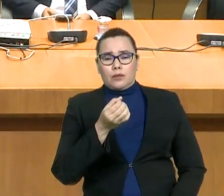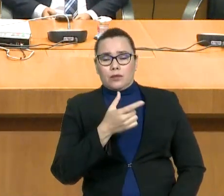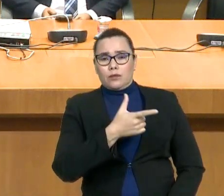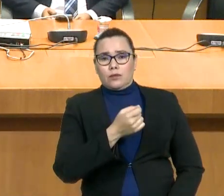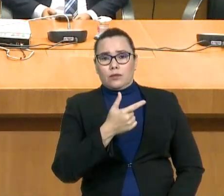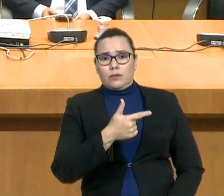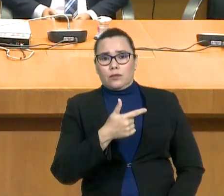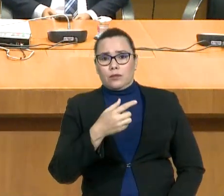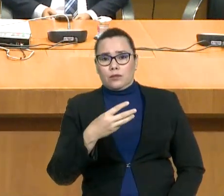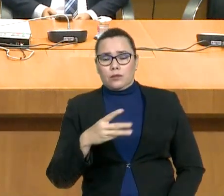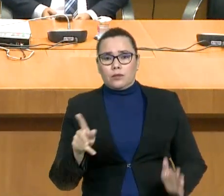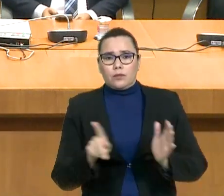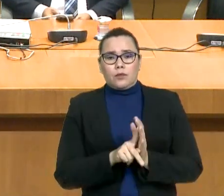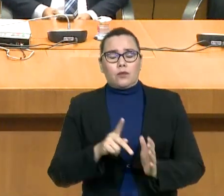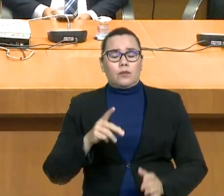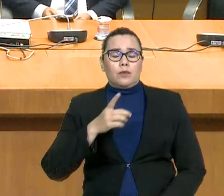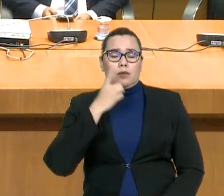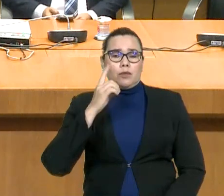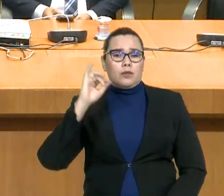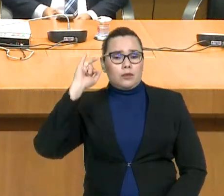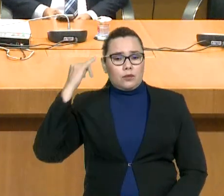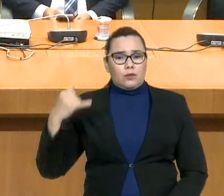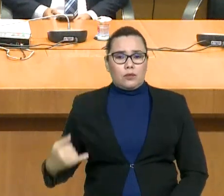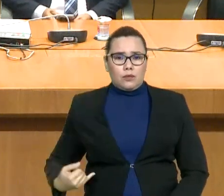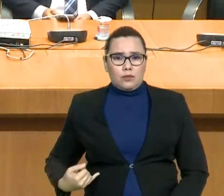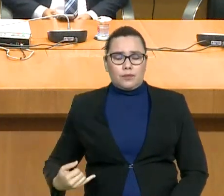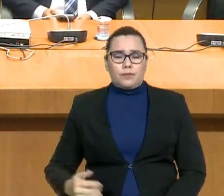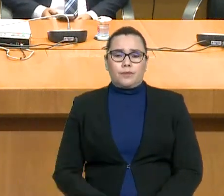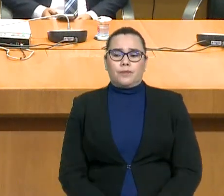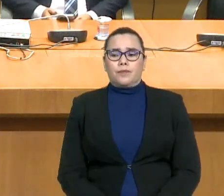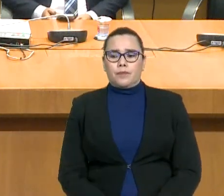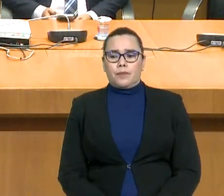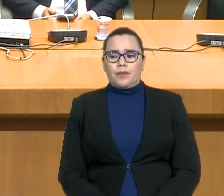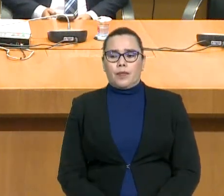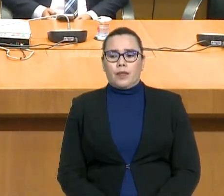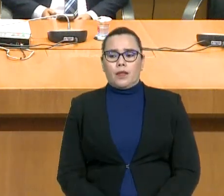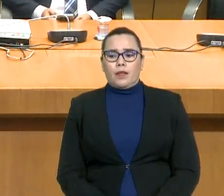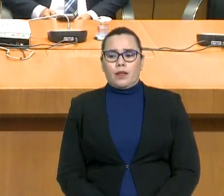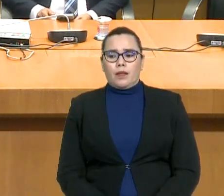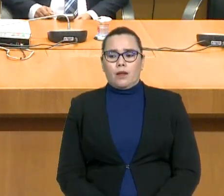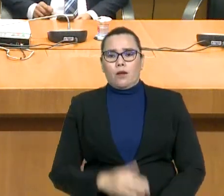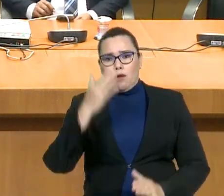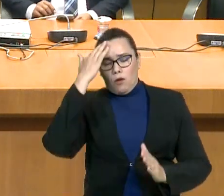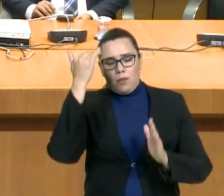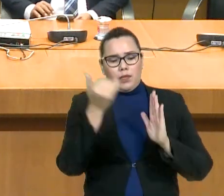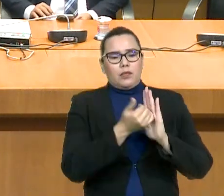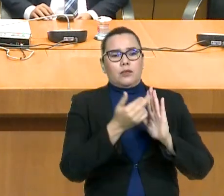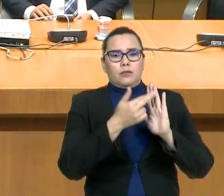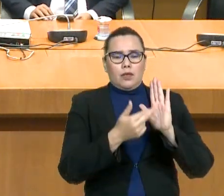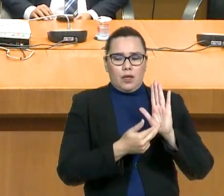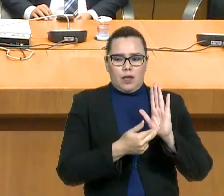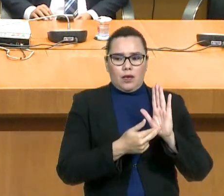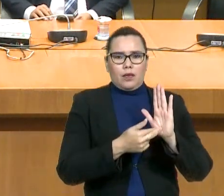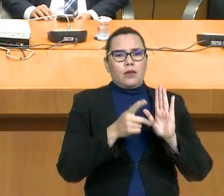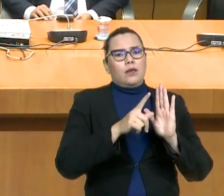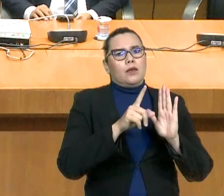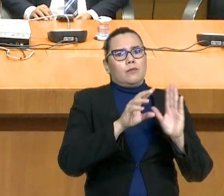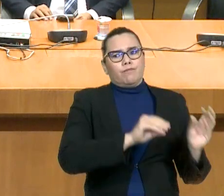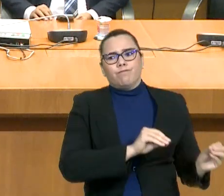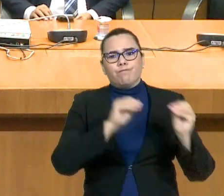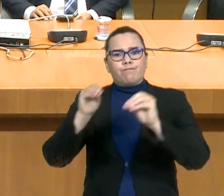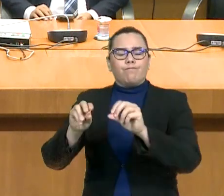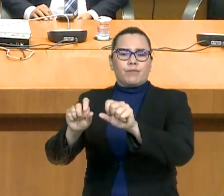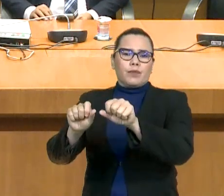260/2023, de autoria da deputada Janaína Ramos. Também nos termos regimentais, fica adiado para a próxima